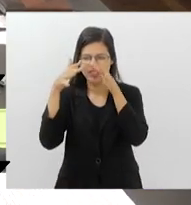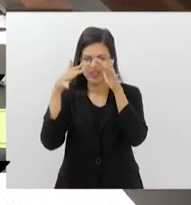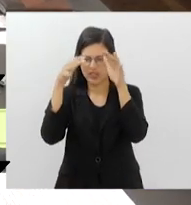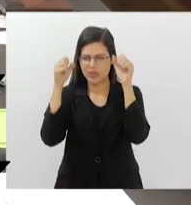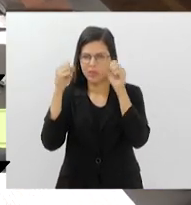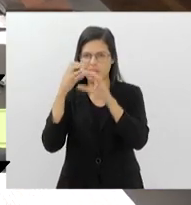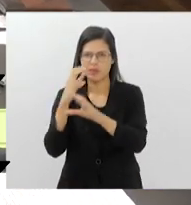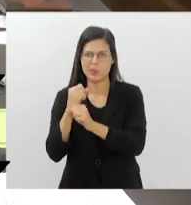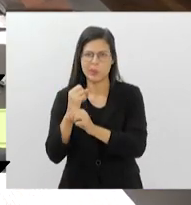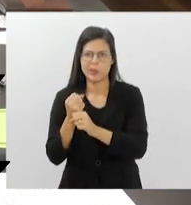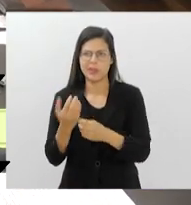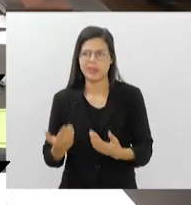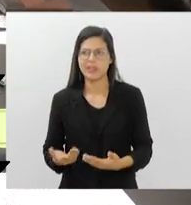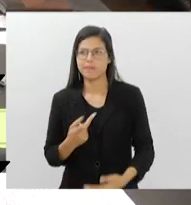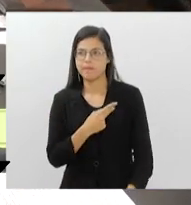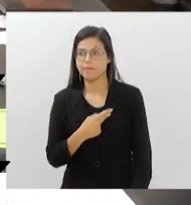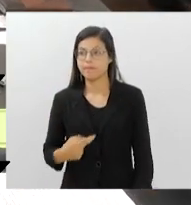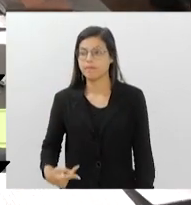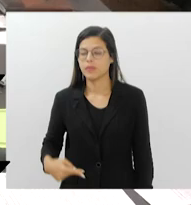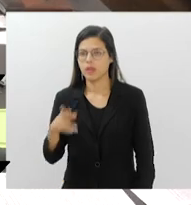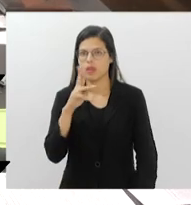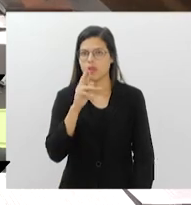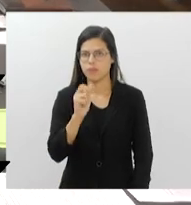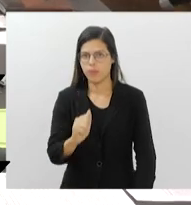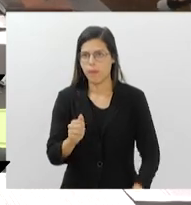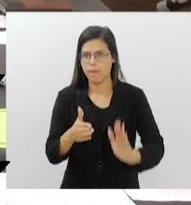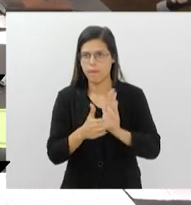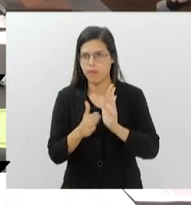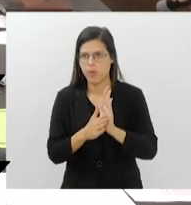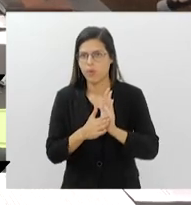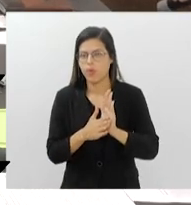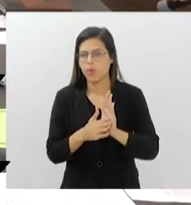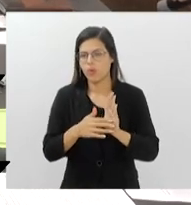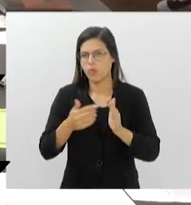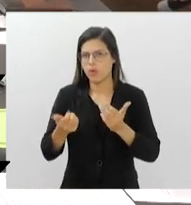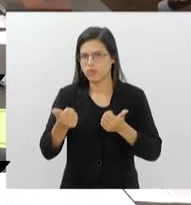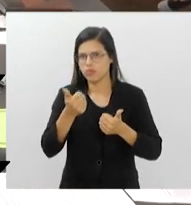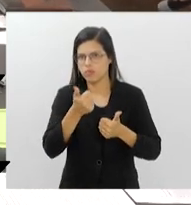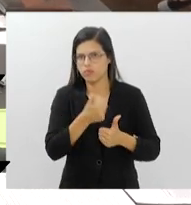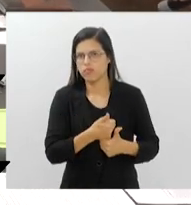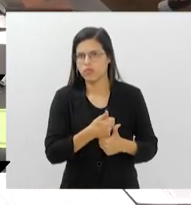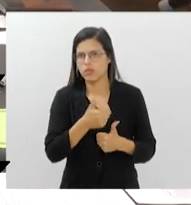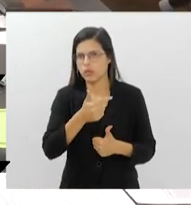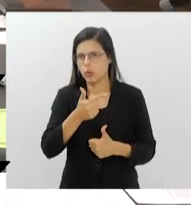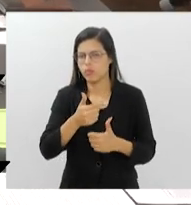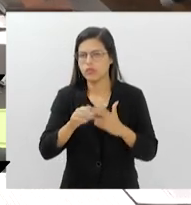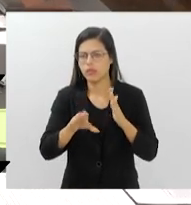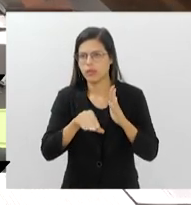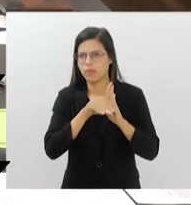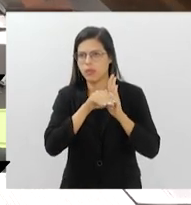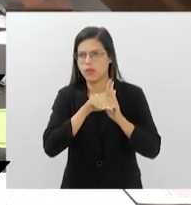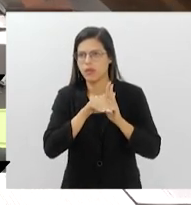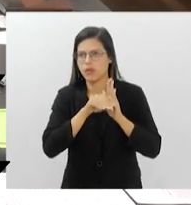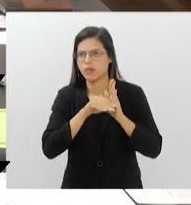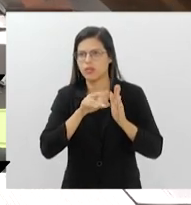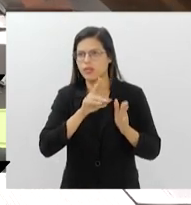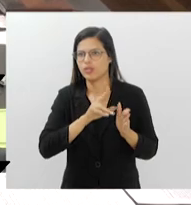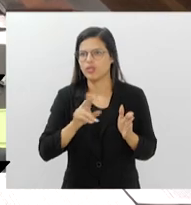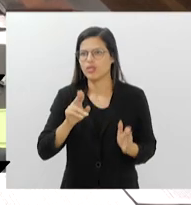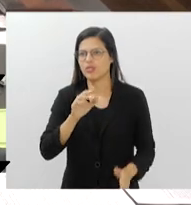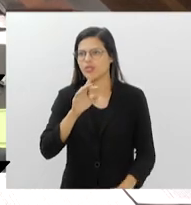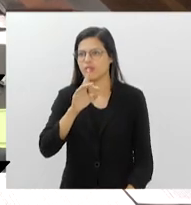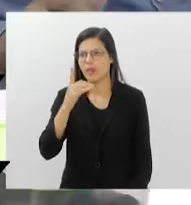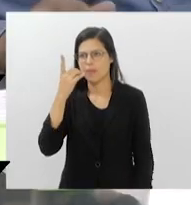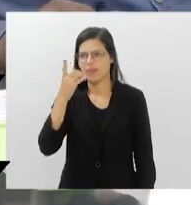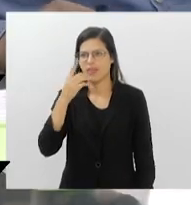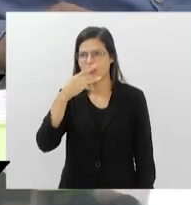Amorim eu vou propor uma subemenda de redação Aonde tá escrito o deputado Marci Pacheco escrever Deputado Fred